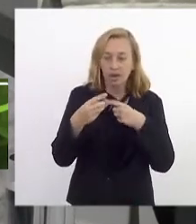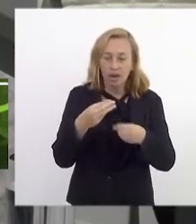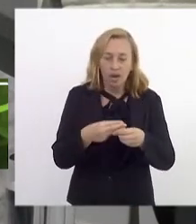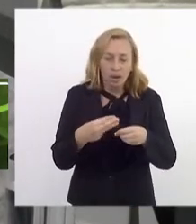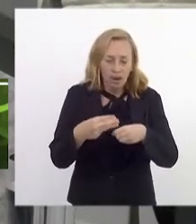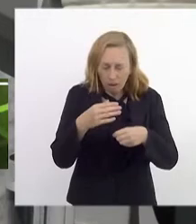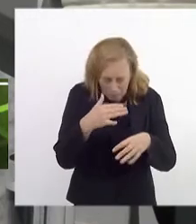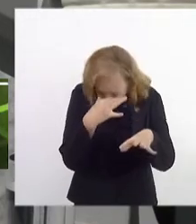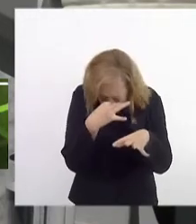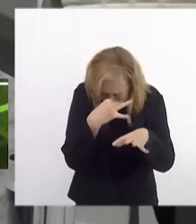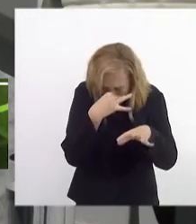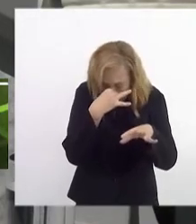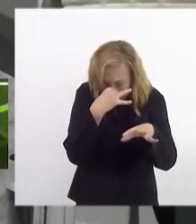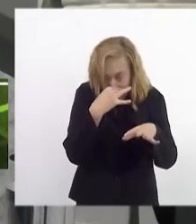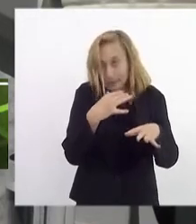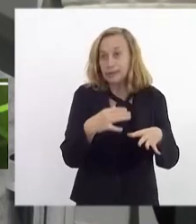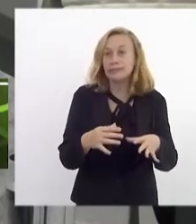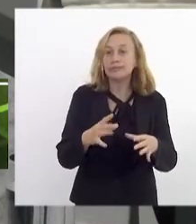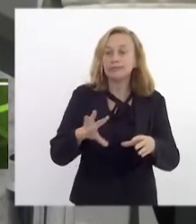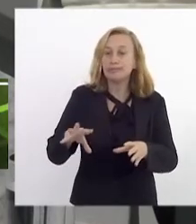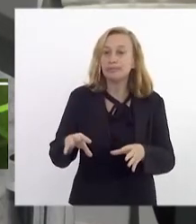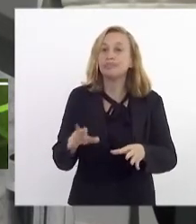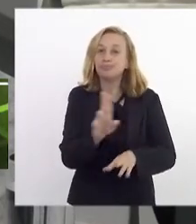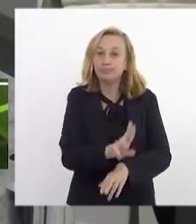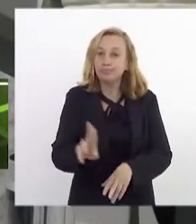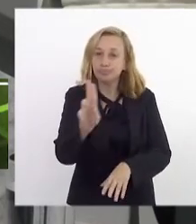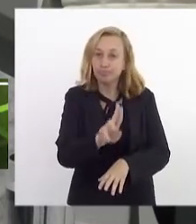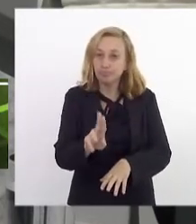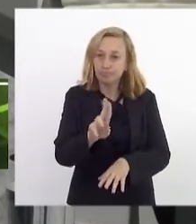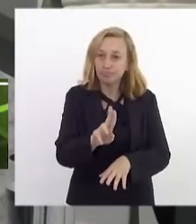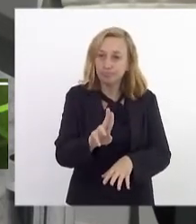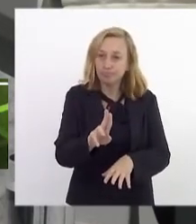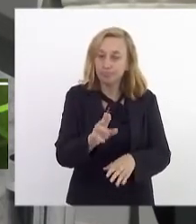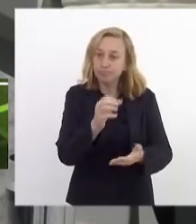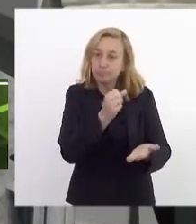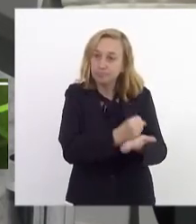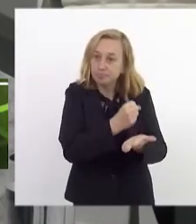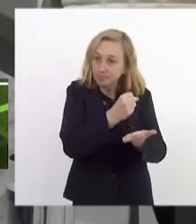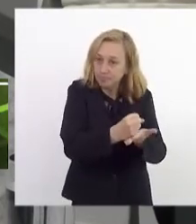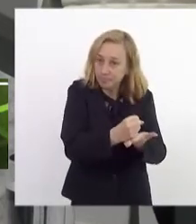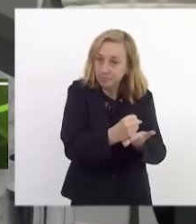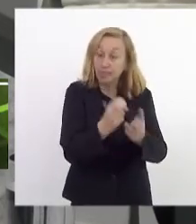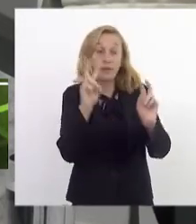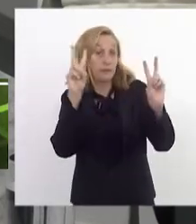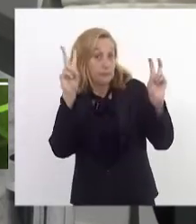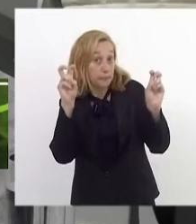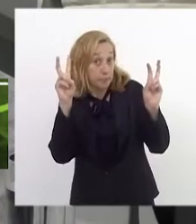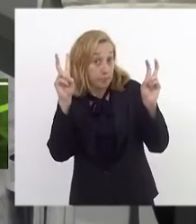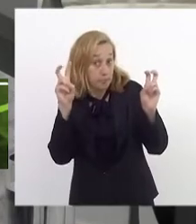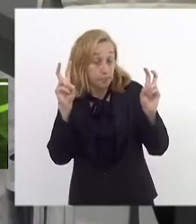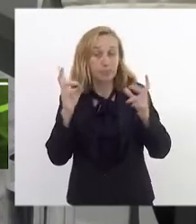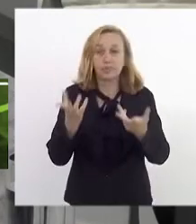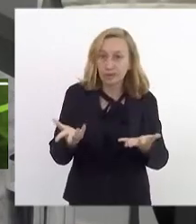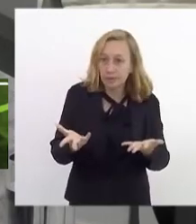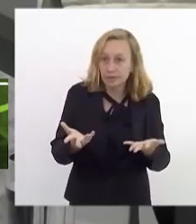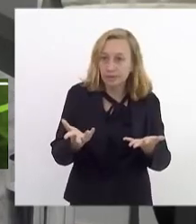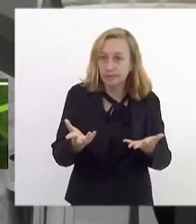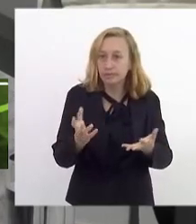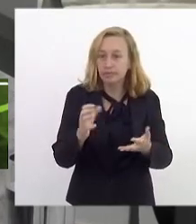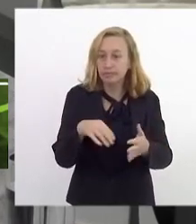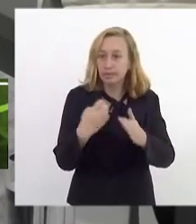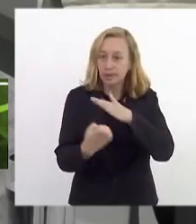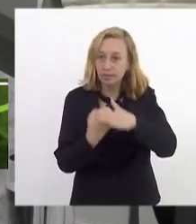municípios, parte desse valor também será utilizado para contratar, e aí, entre aspas, a